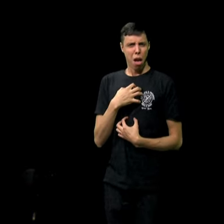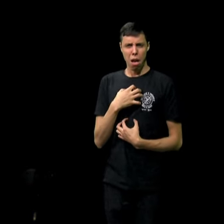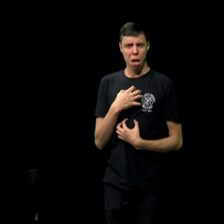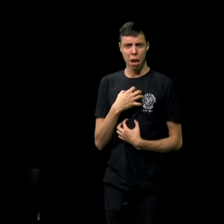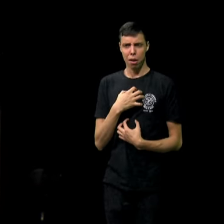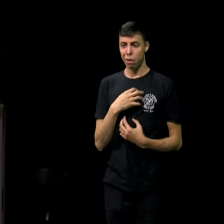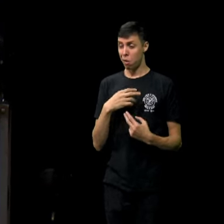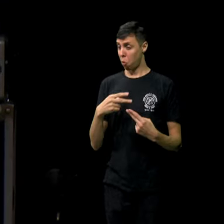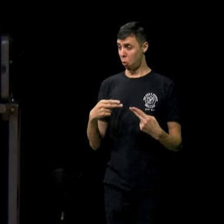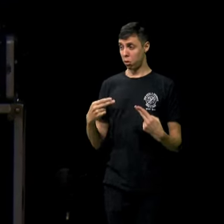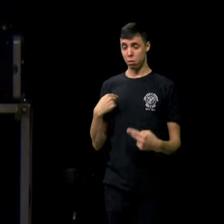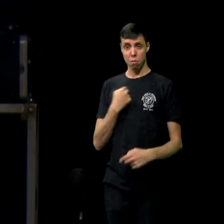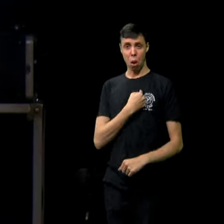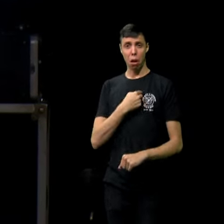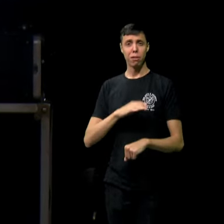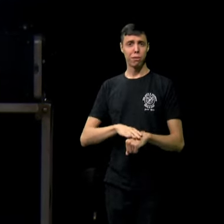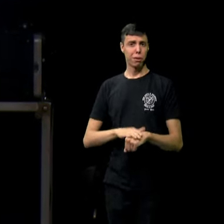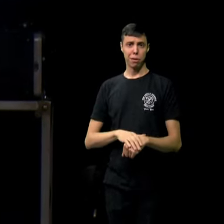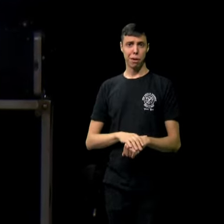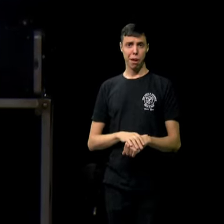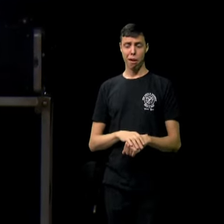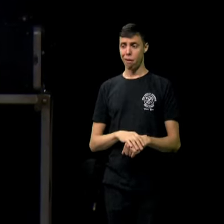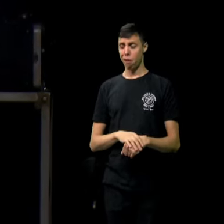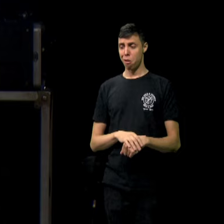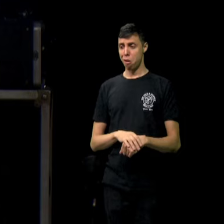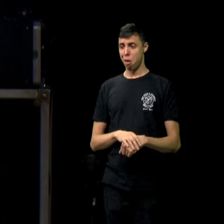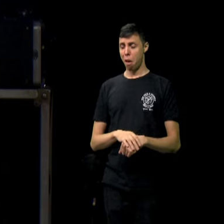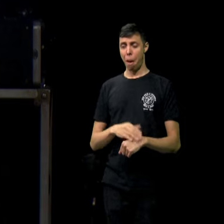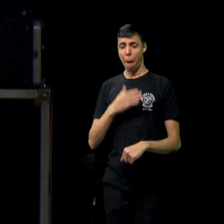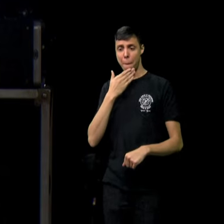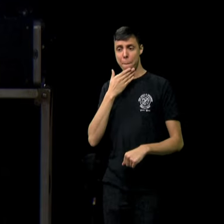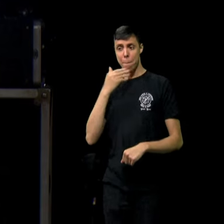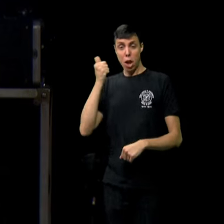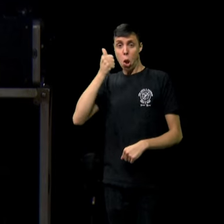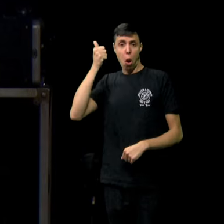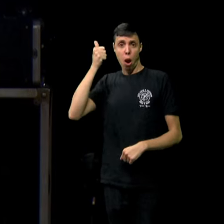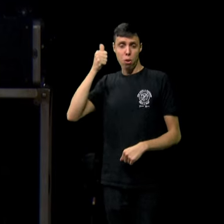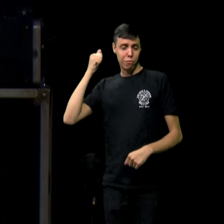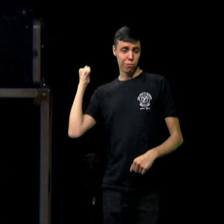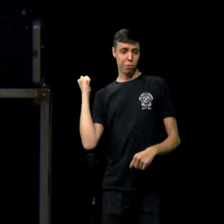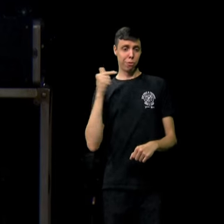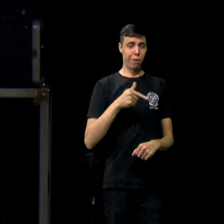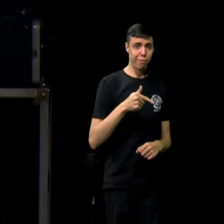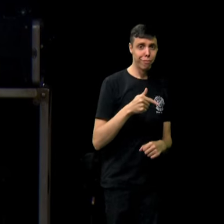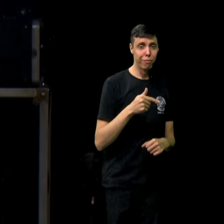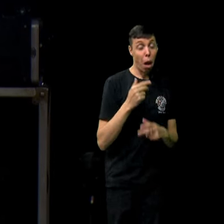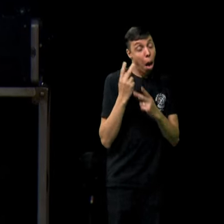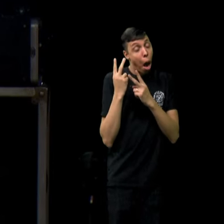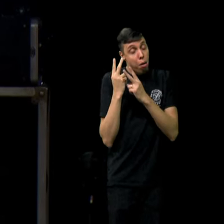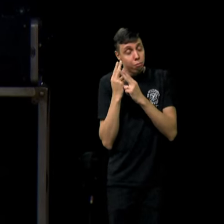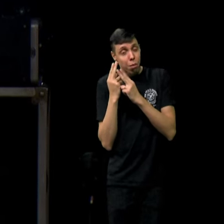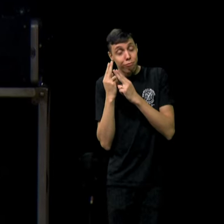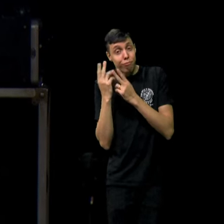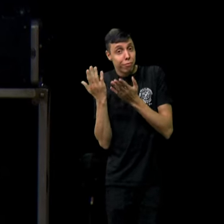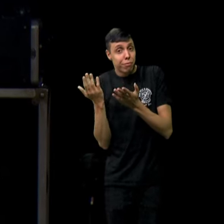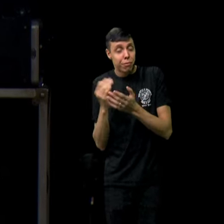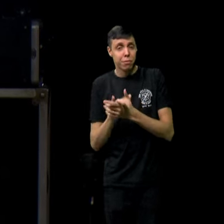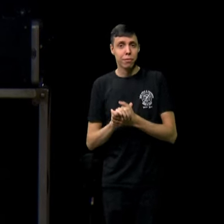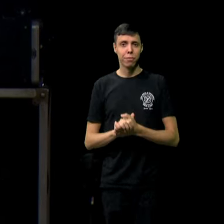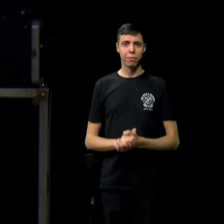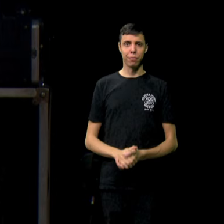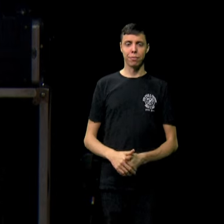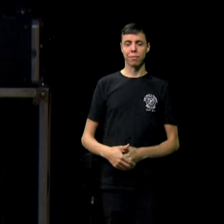para a gente fazer, como vamos estar a ficar dormindo. Sou igual que todos vocês, não gostamos de dormir, né?